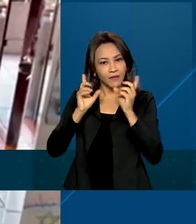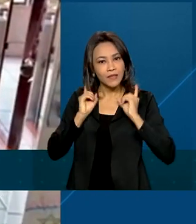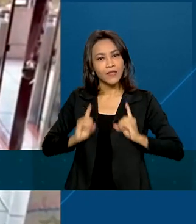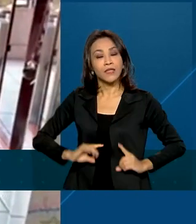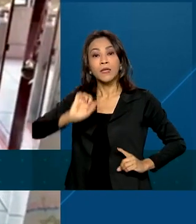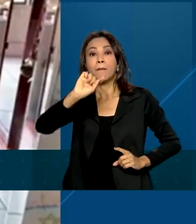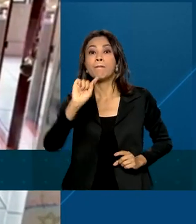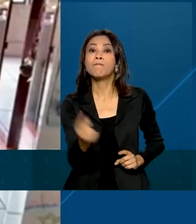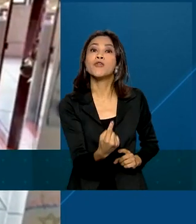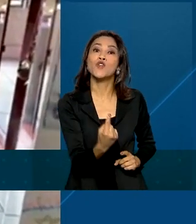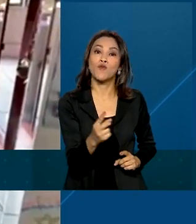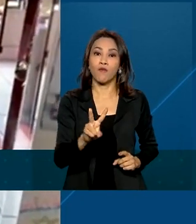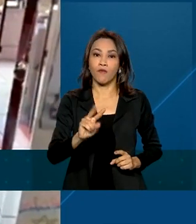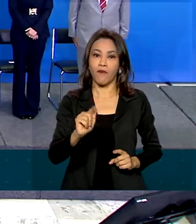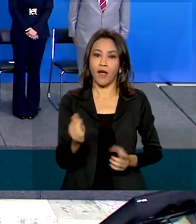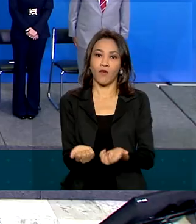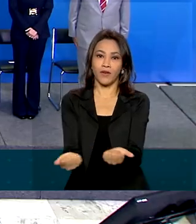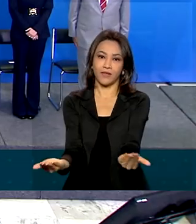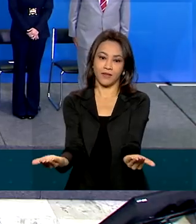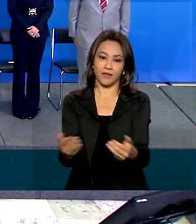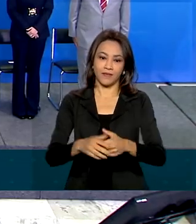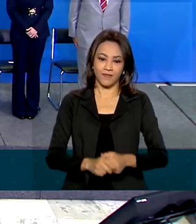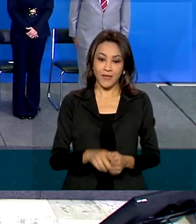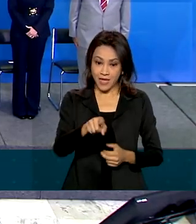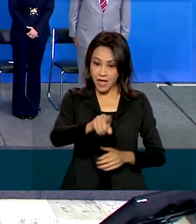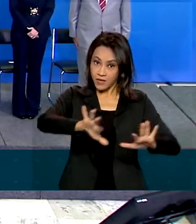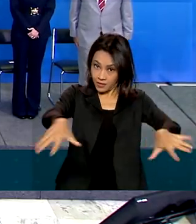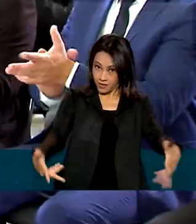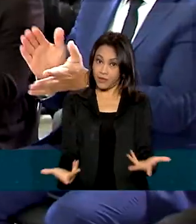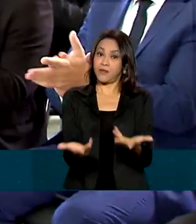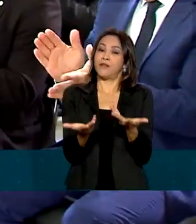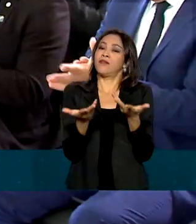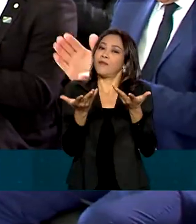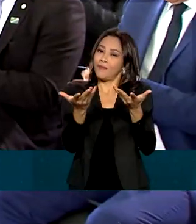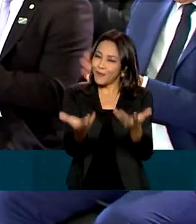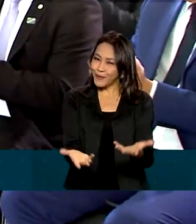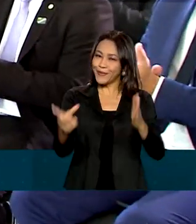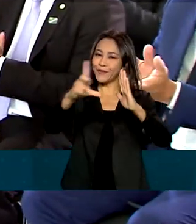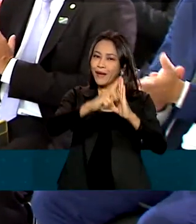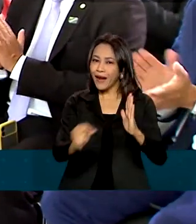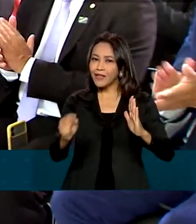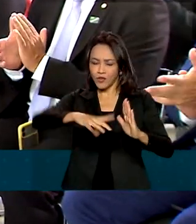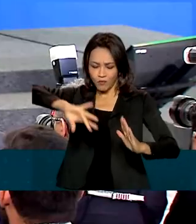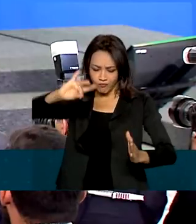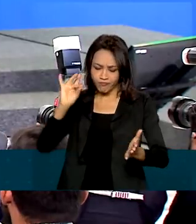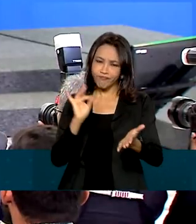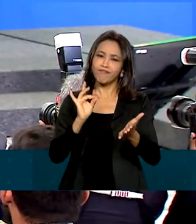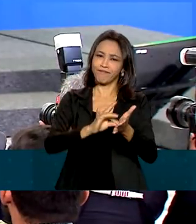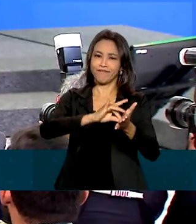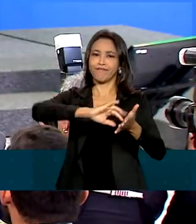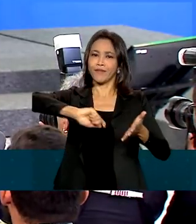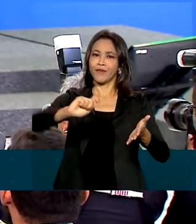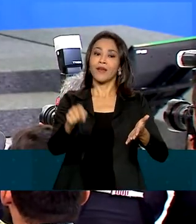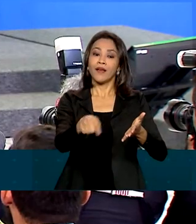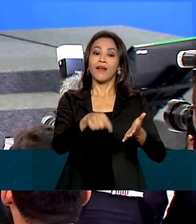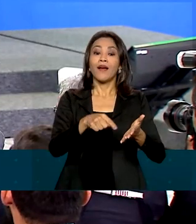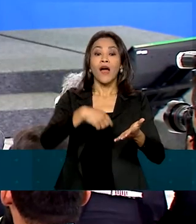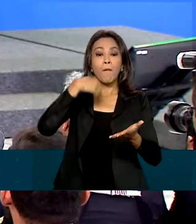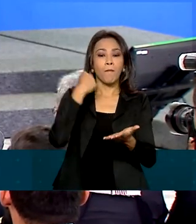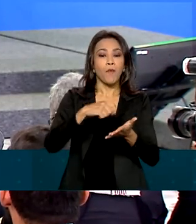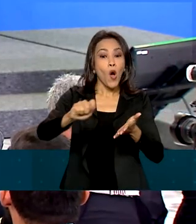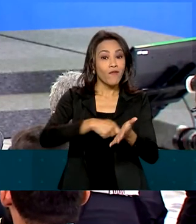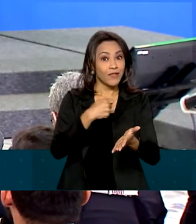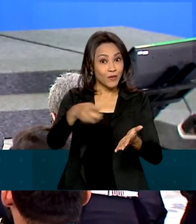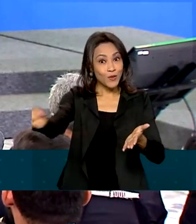Mil vagas foram oferecidas. E uma cerimônia no Palácio do Planalto oficializou a chegada dos novos